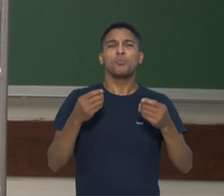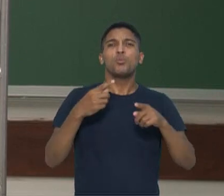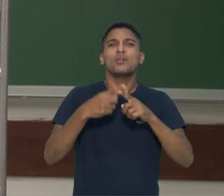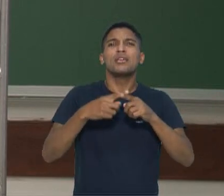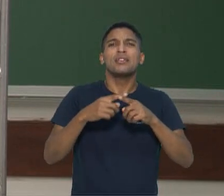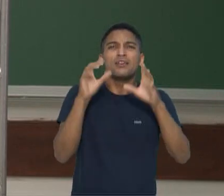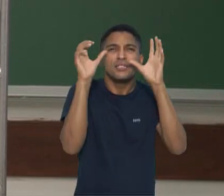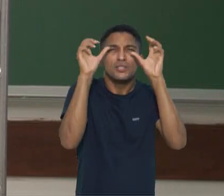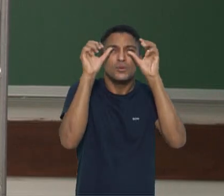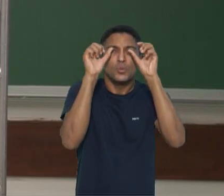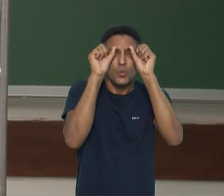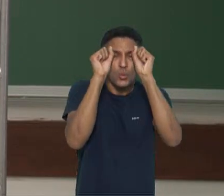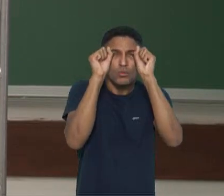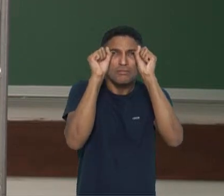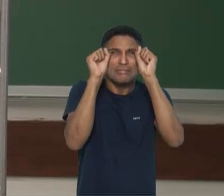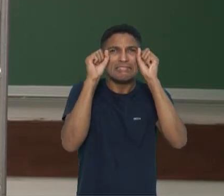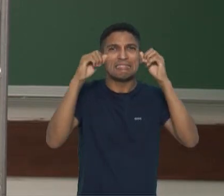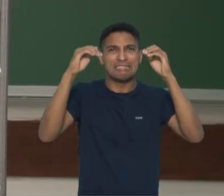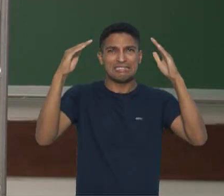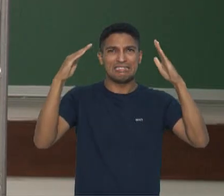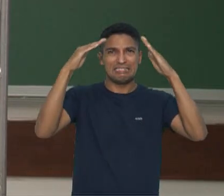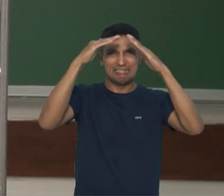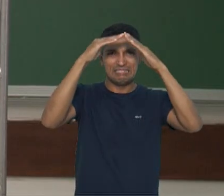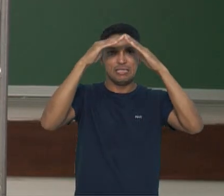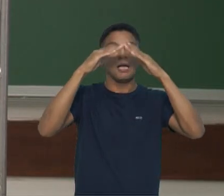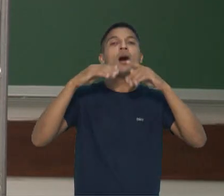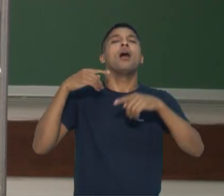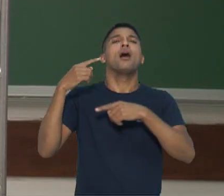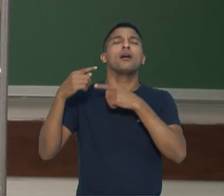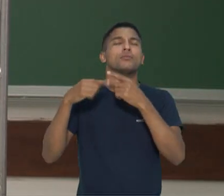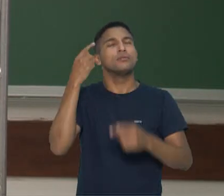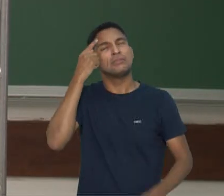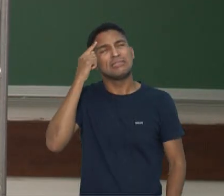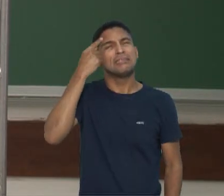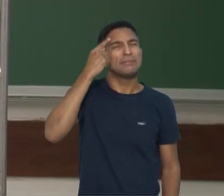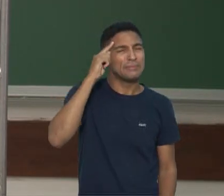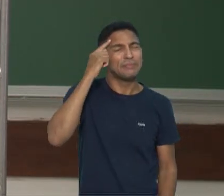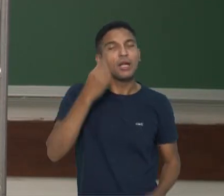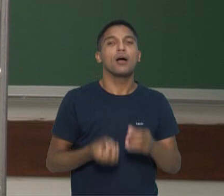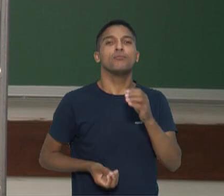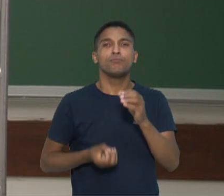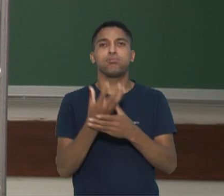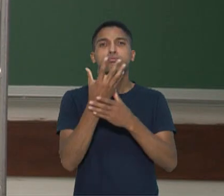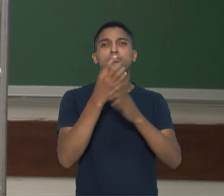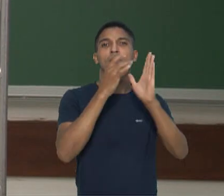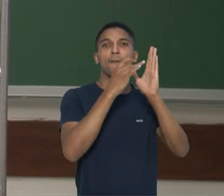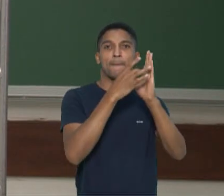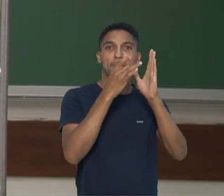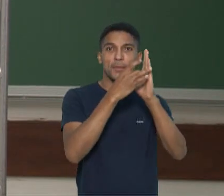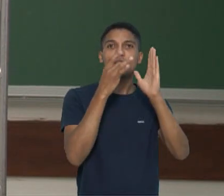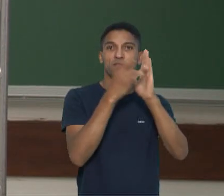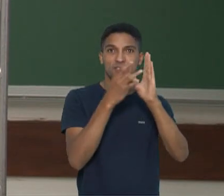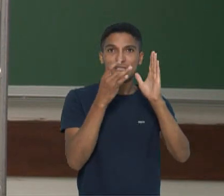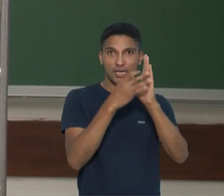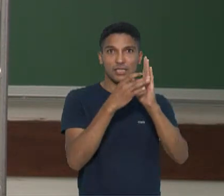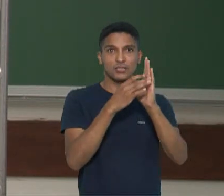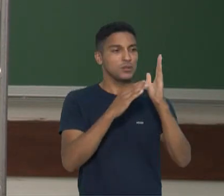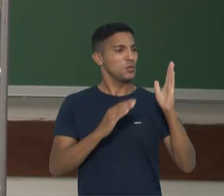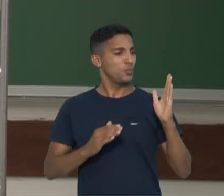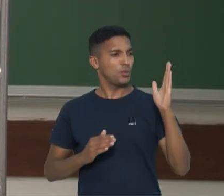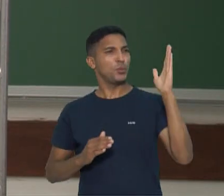eles criaram os vitrais. E nos vitrais faziam desenhos que contam a história da Bíblia,